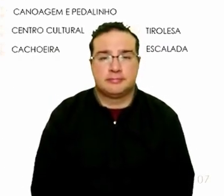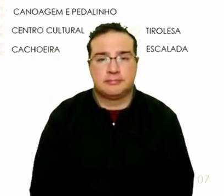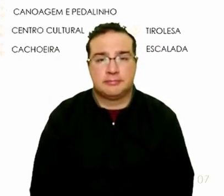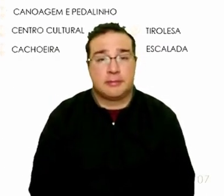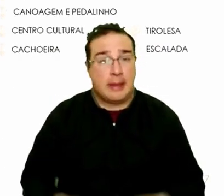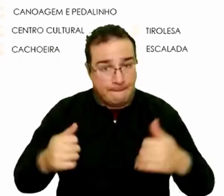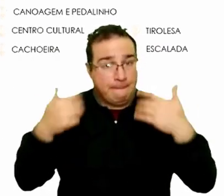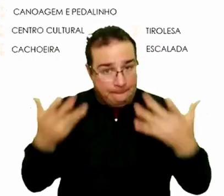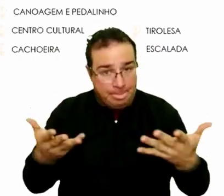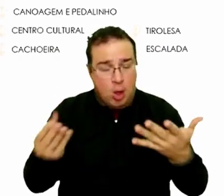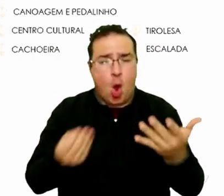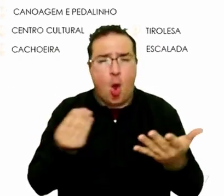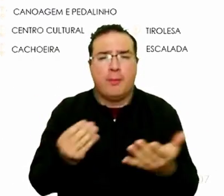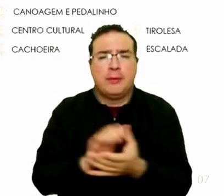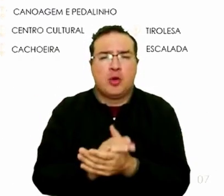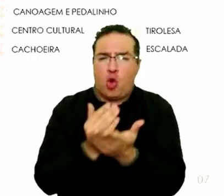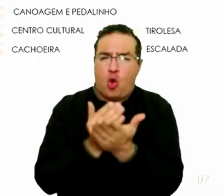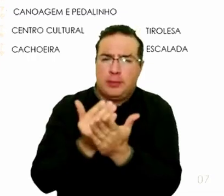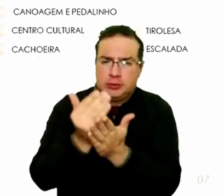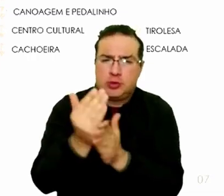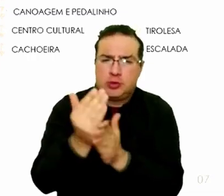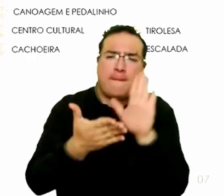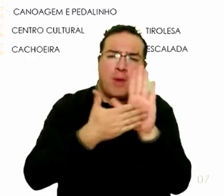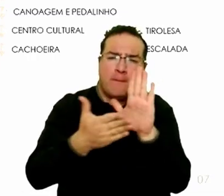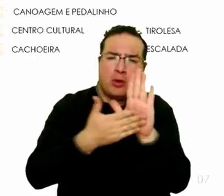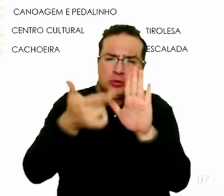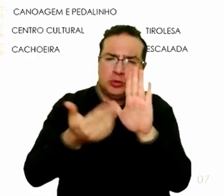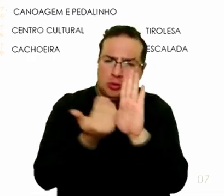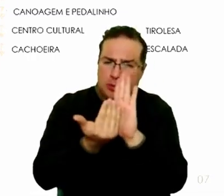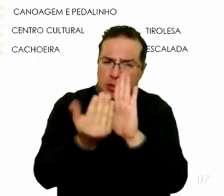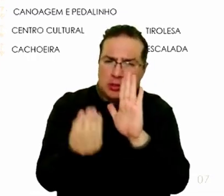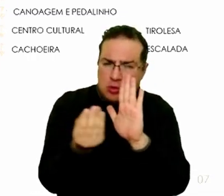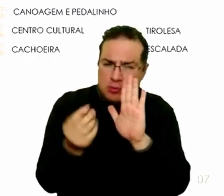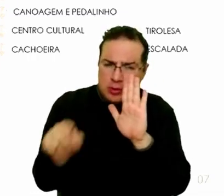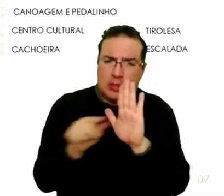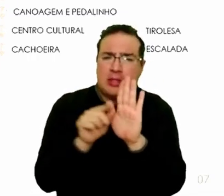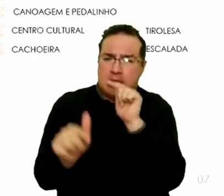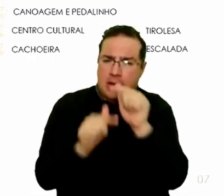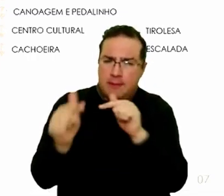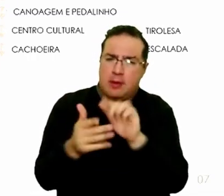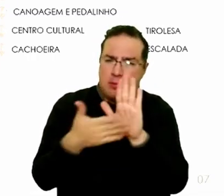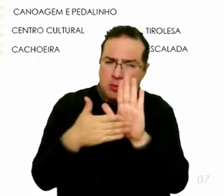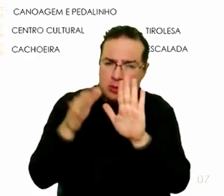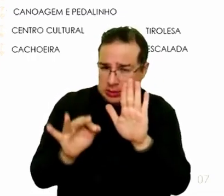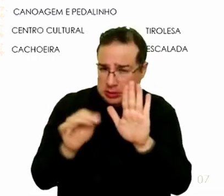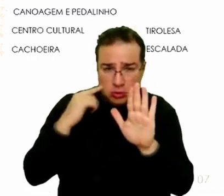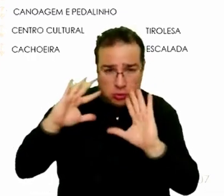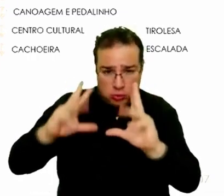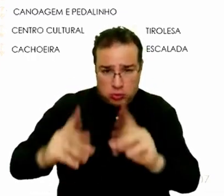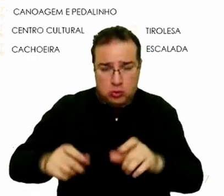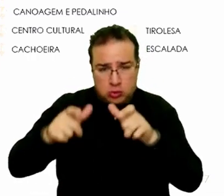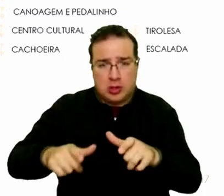E, então, é que se iniciou uma proposta inicial de atividades propostas para todo